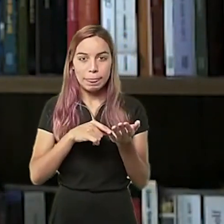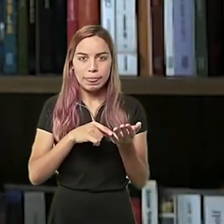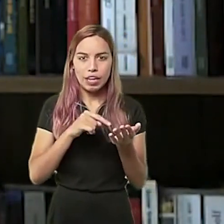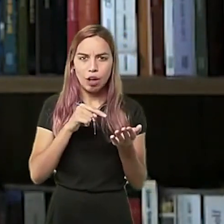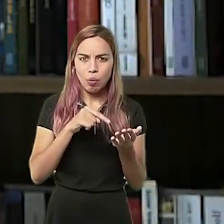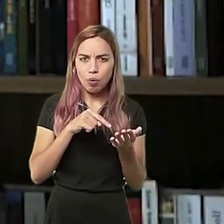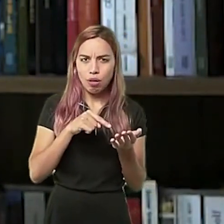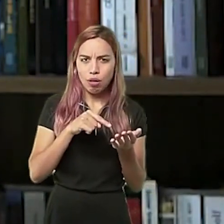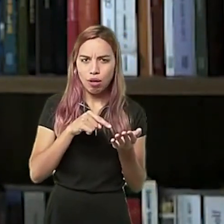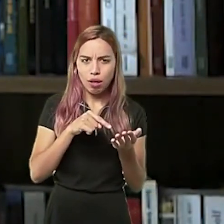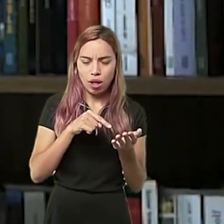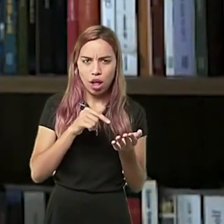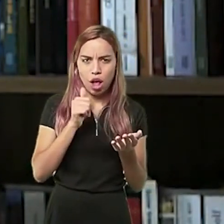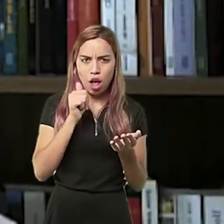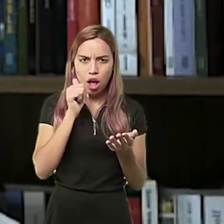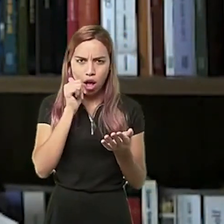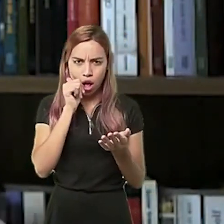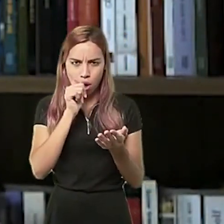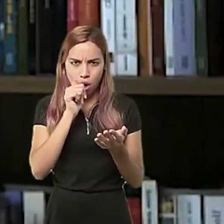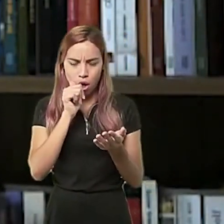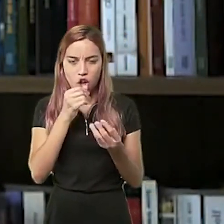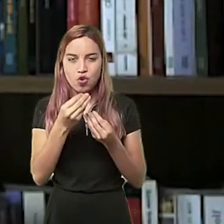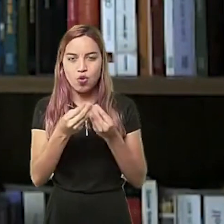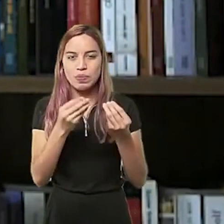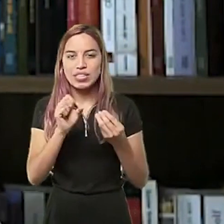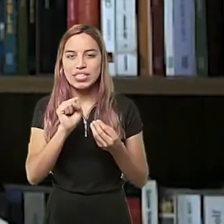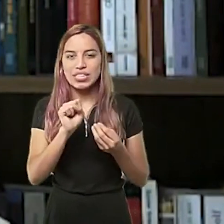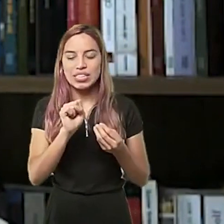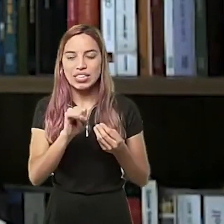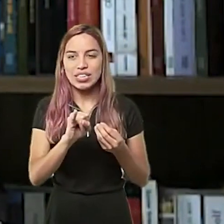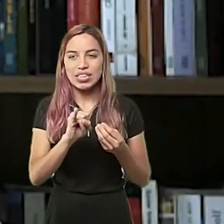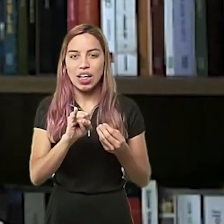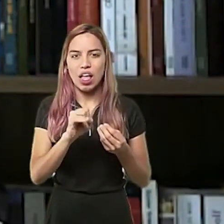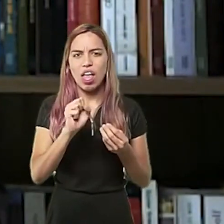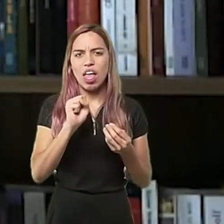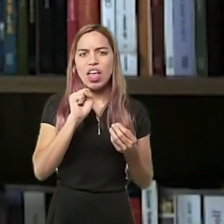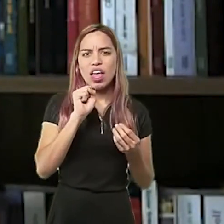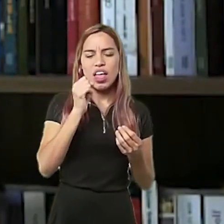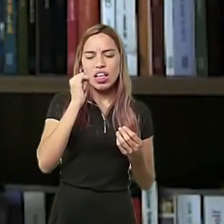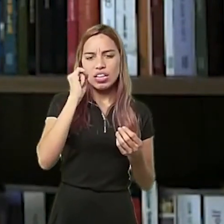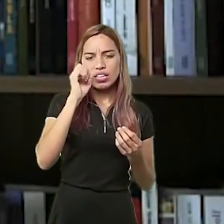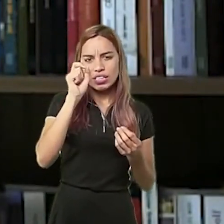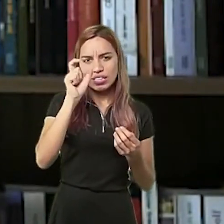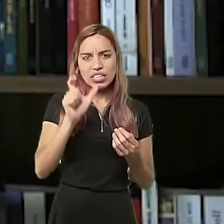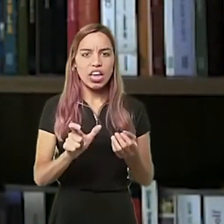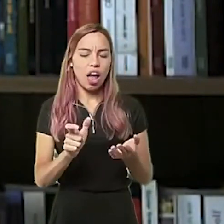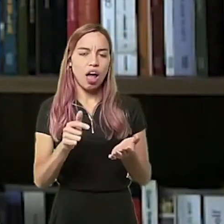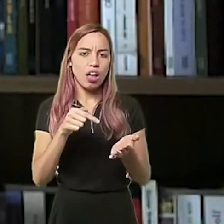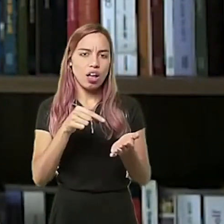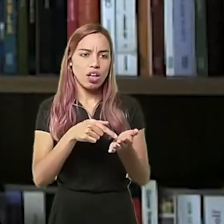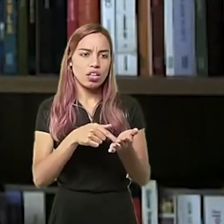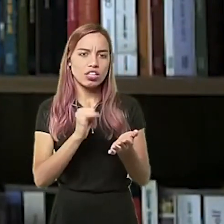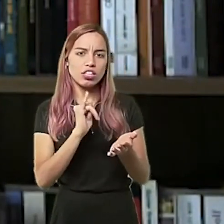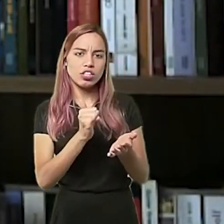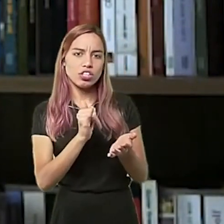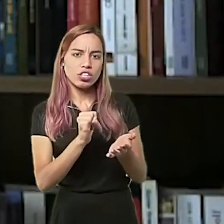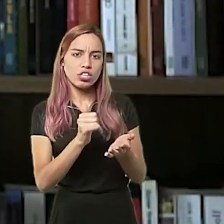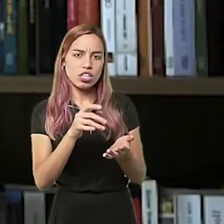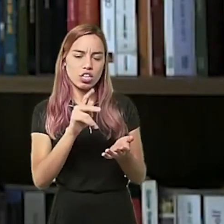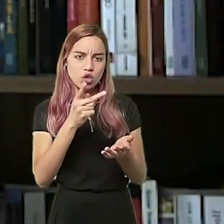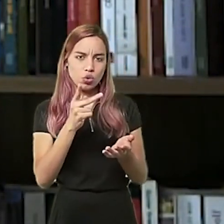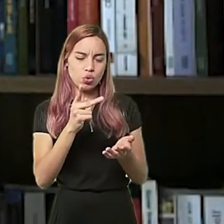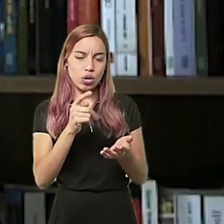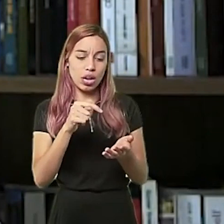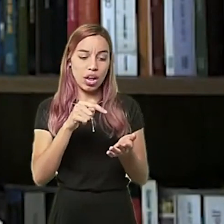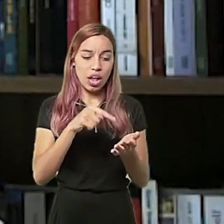e é uma mulher negra, né? É uma voz de mulher. E ele escuta essa voz, e essa voz vai orientando ele para